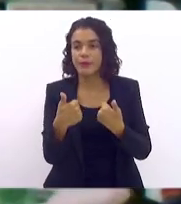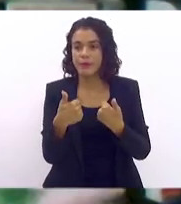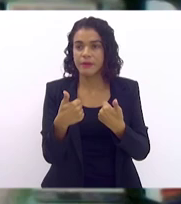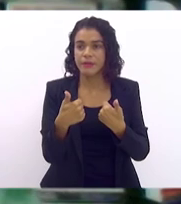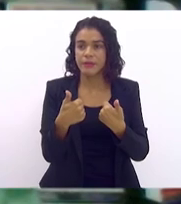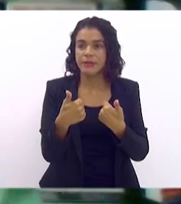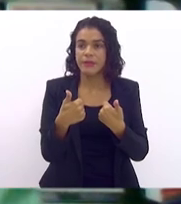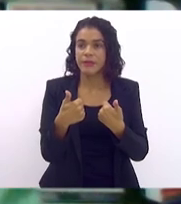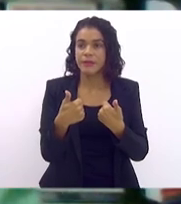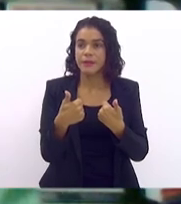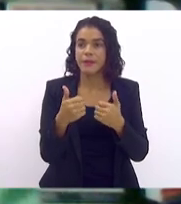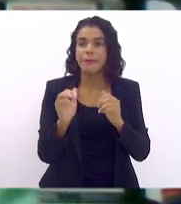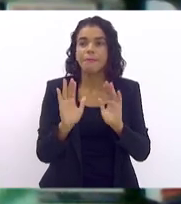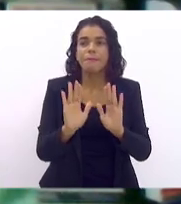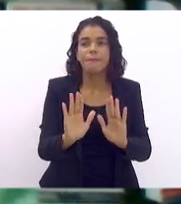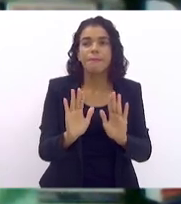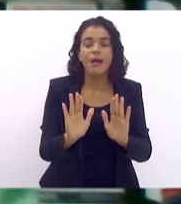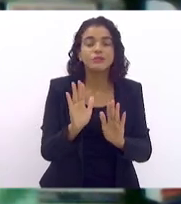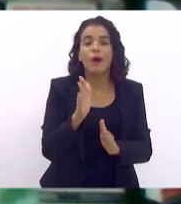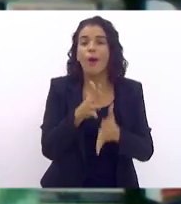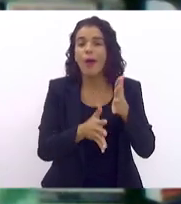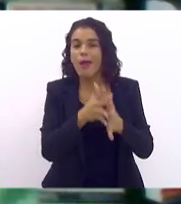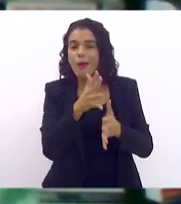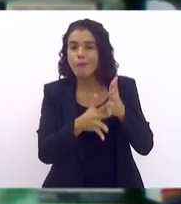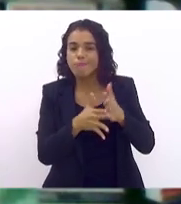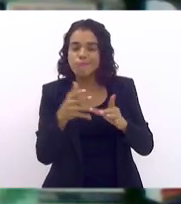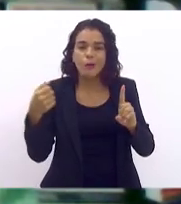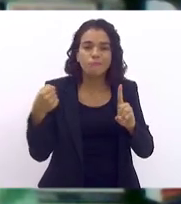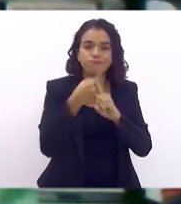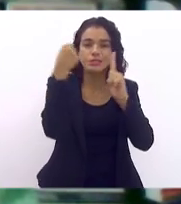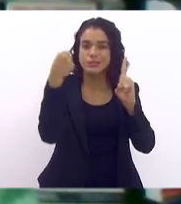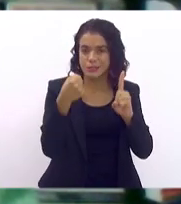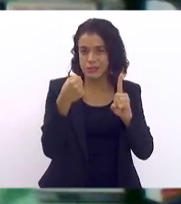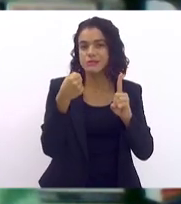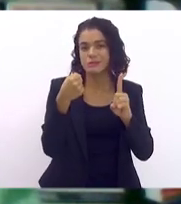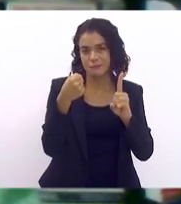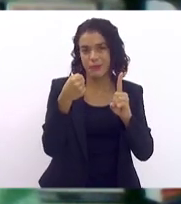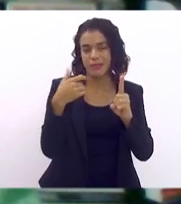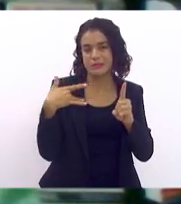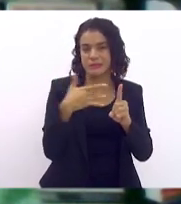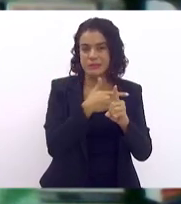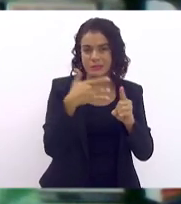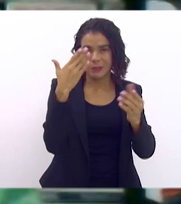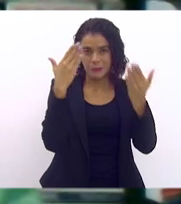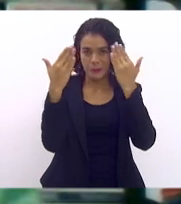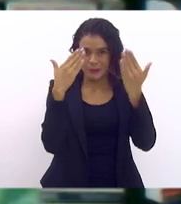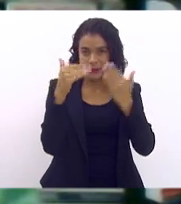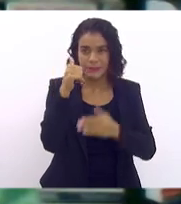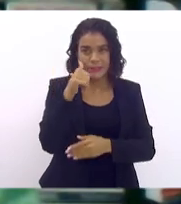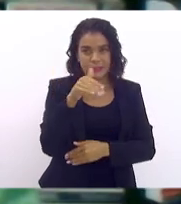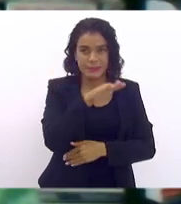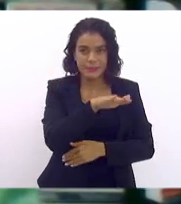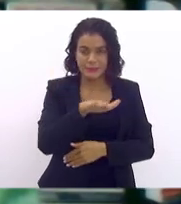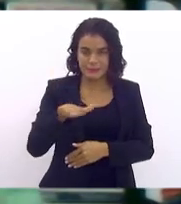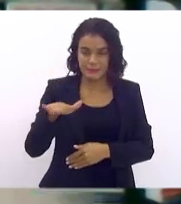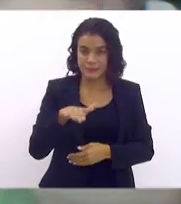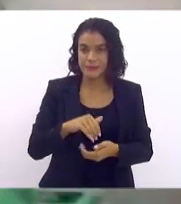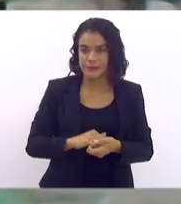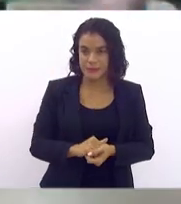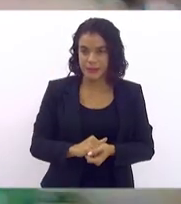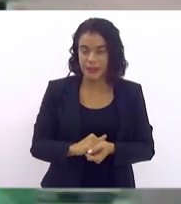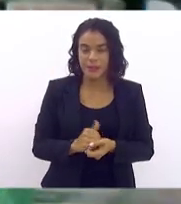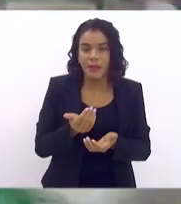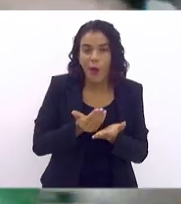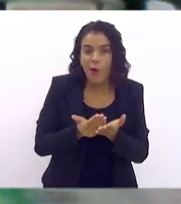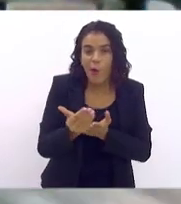falando, mas quais são os impactos, tá? Não só nessas meninas, que estão começando a vida com esse bom, essa